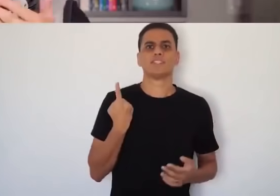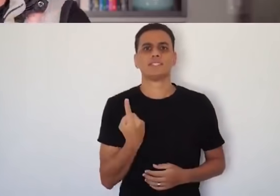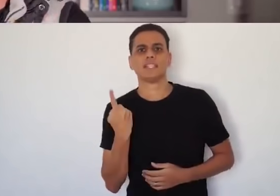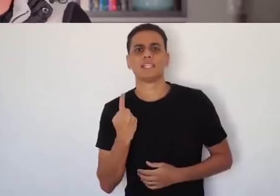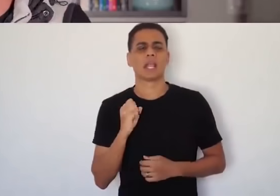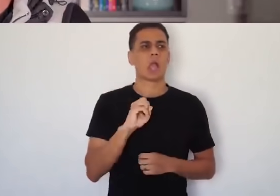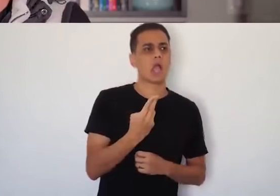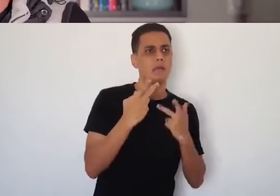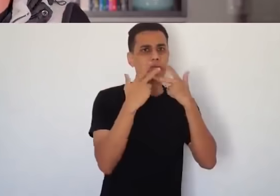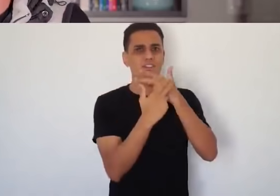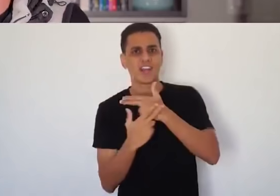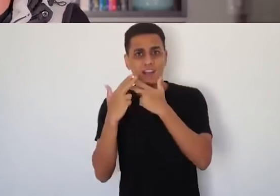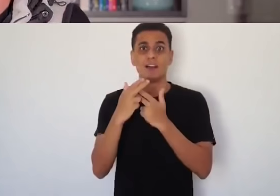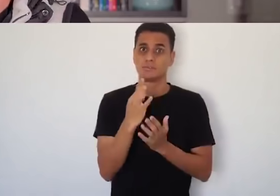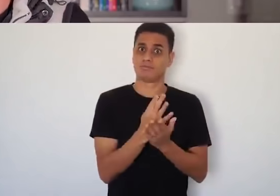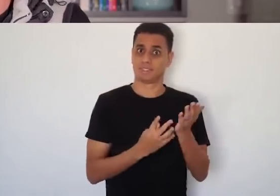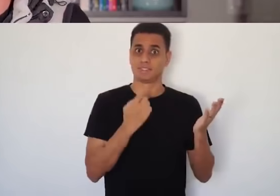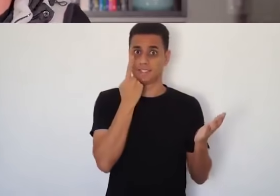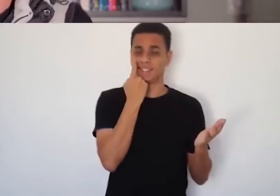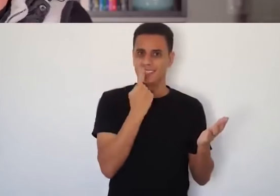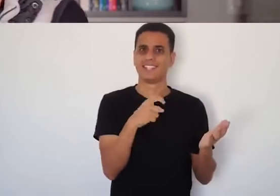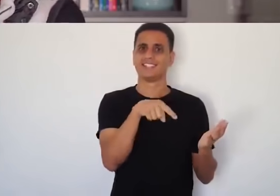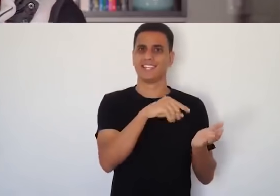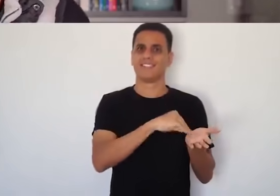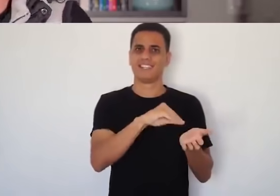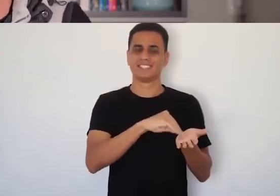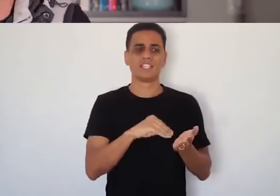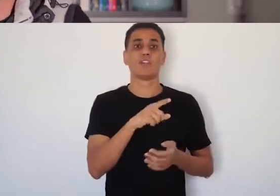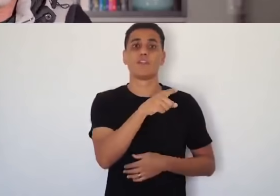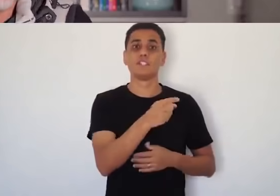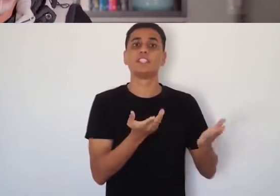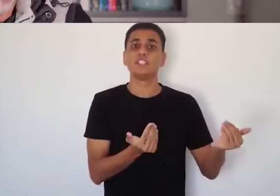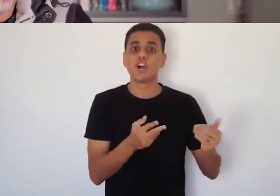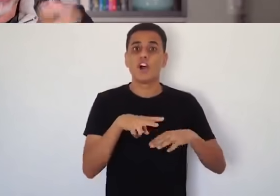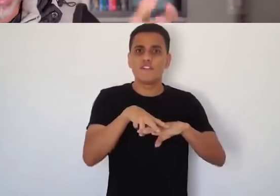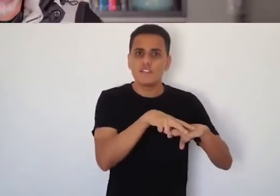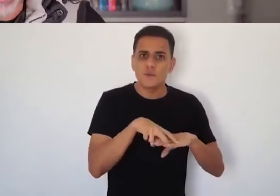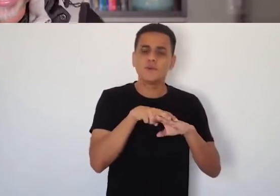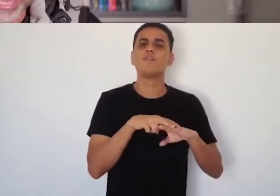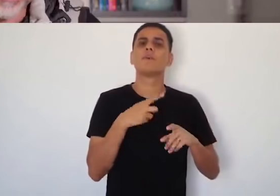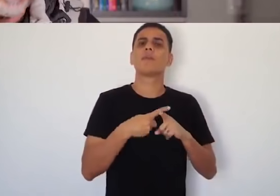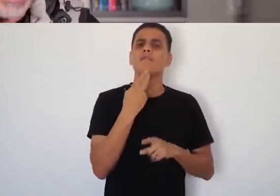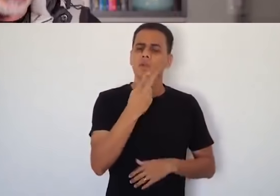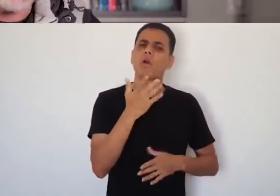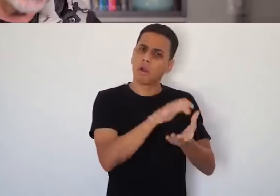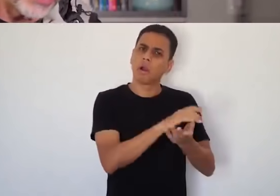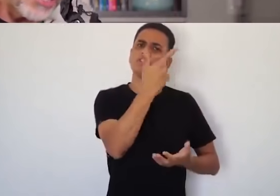para viver uma fé que ela seja realmente evidente na nossa prática. Eu quero terminar